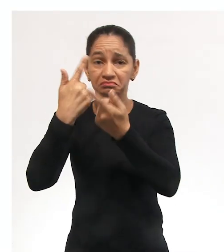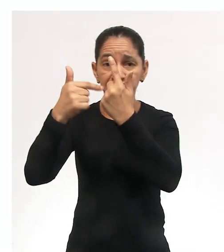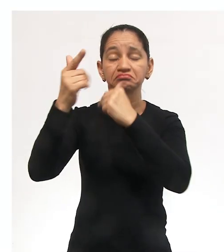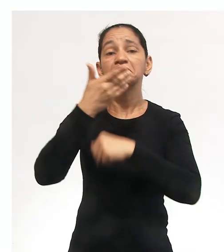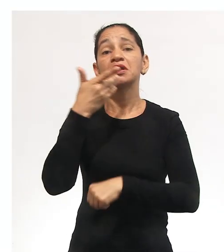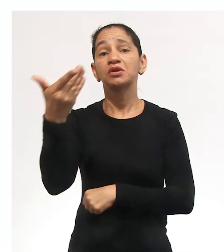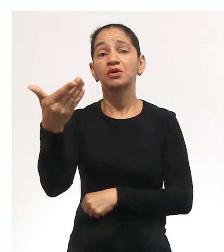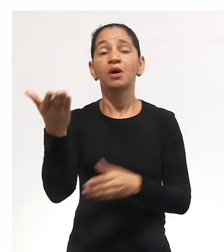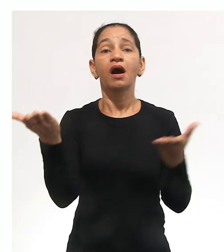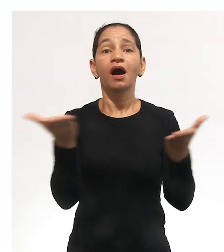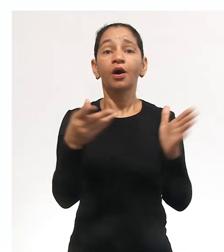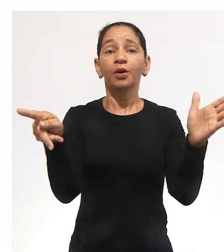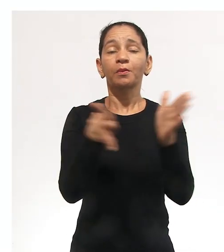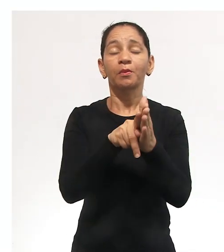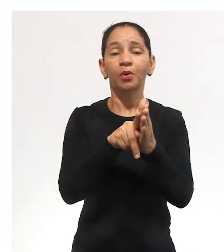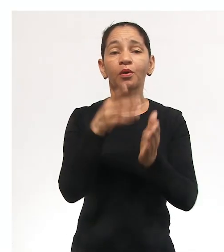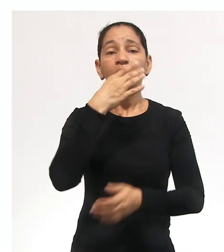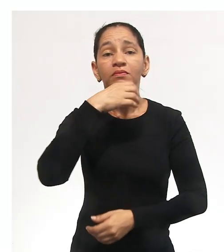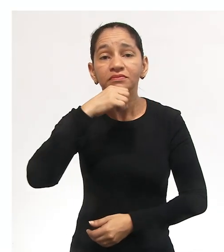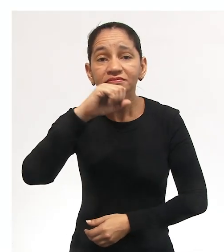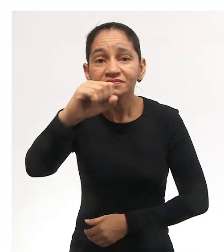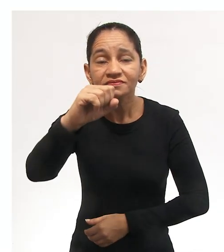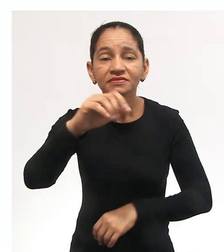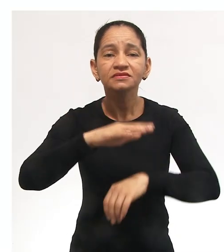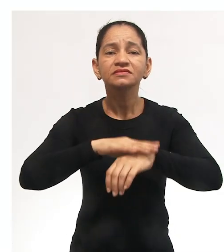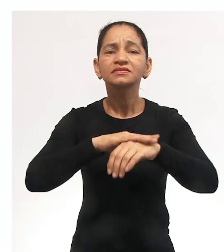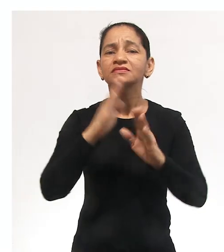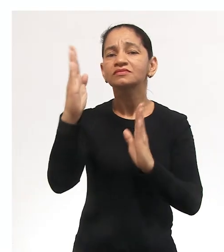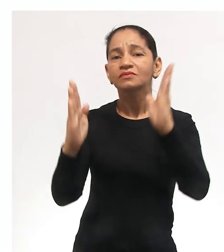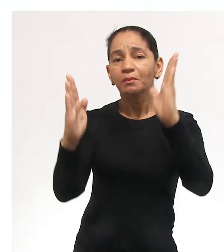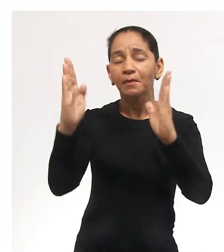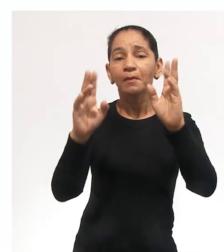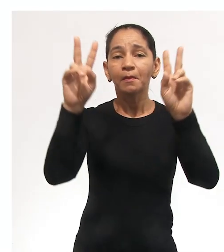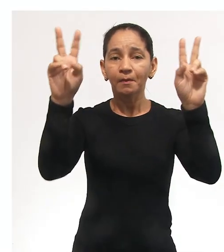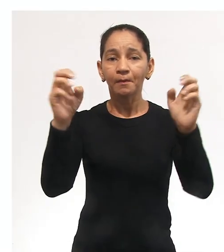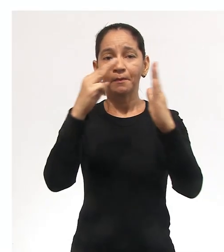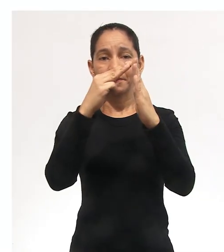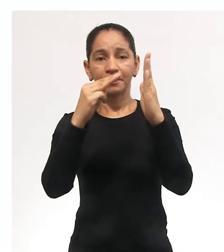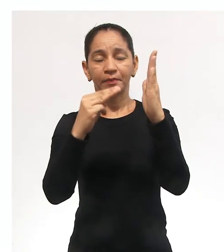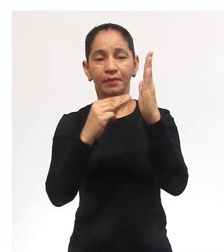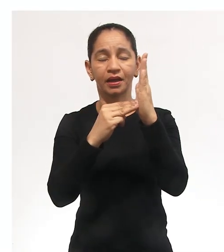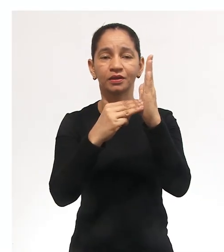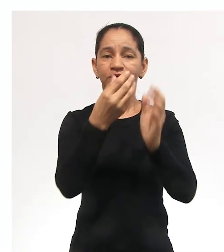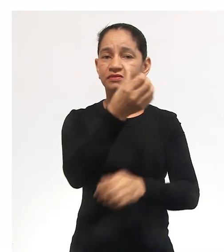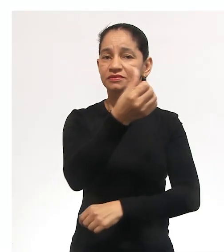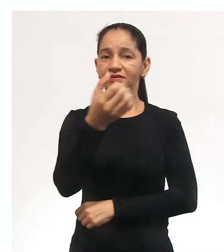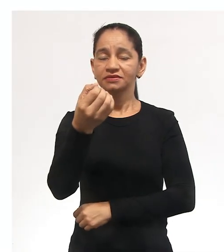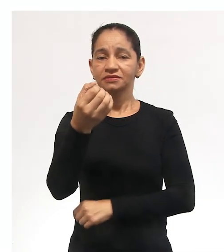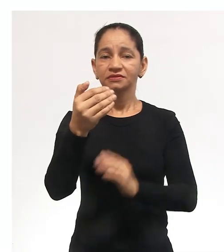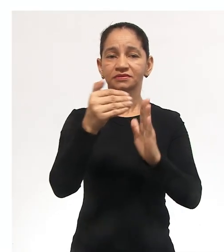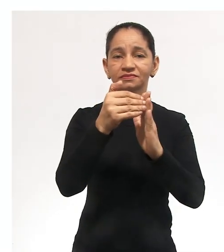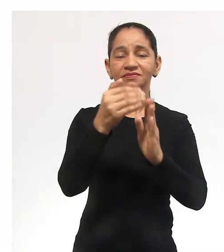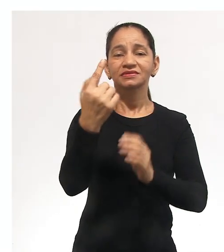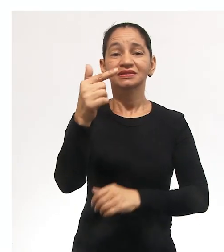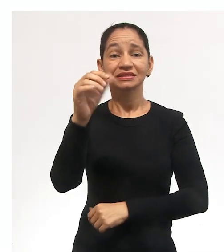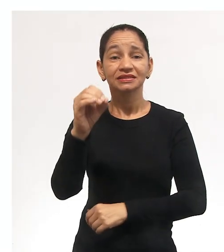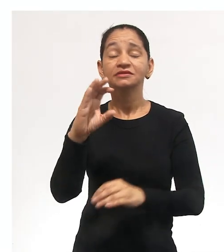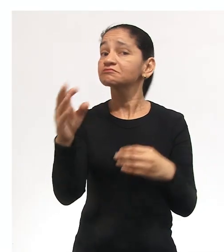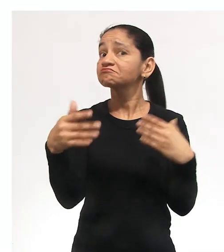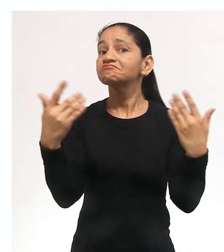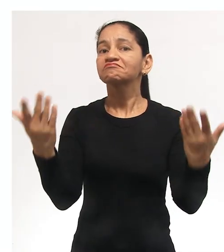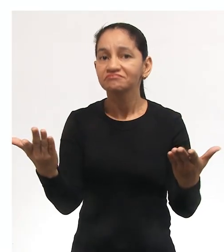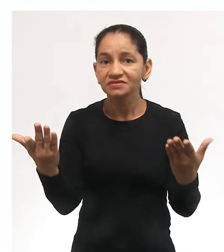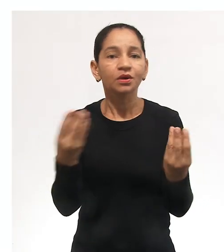um método agora Paulo Freire, 60-70. Paulo Freire desenvolveu um método crítico e dialógico